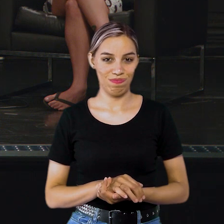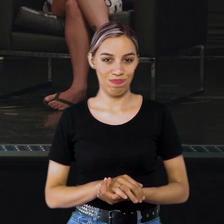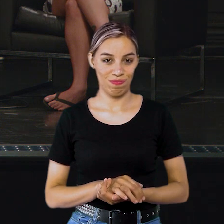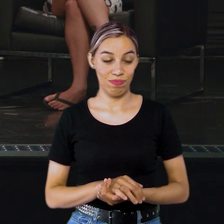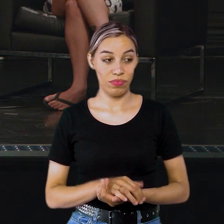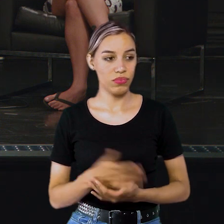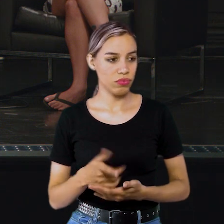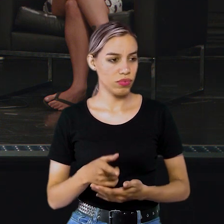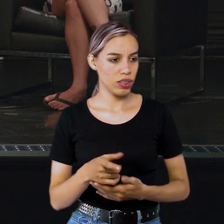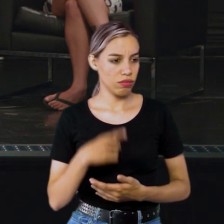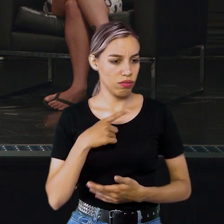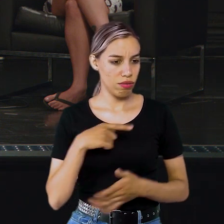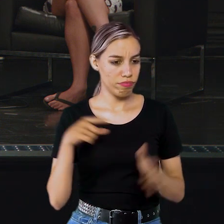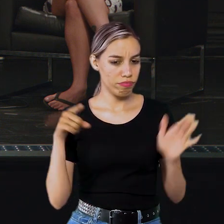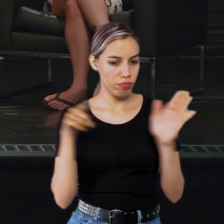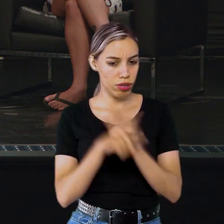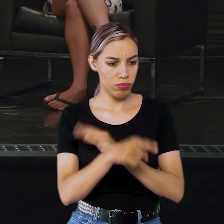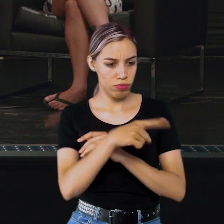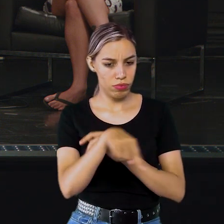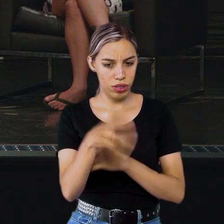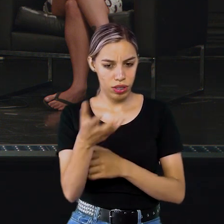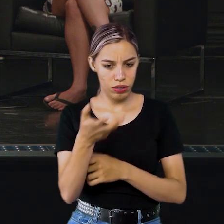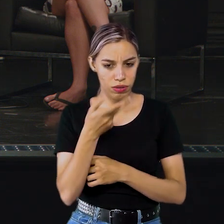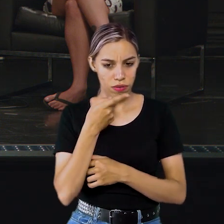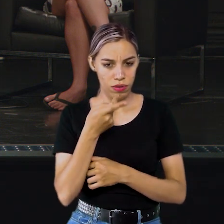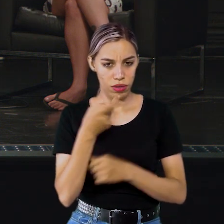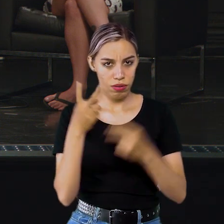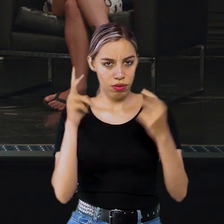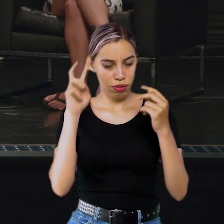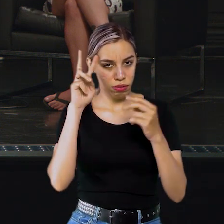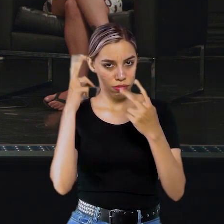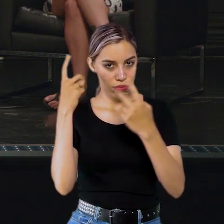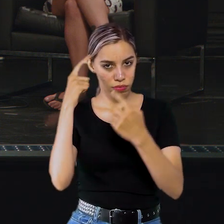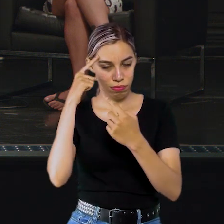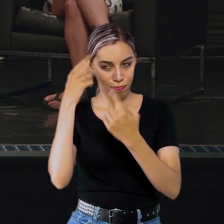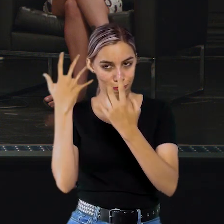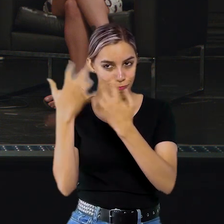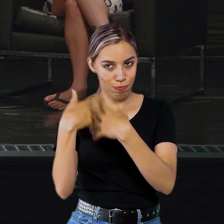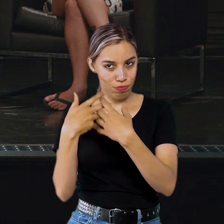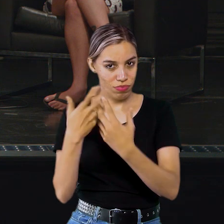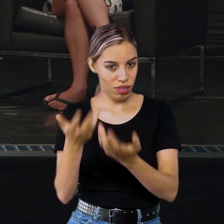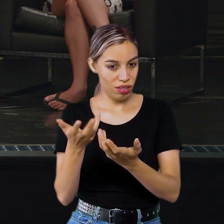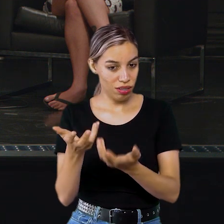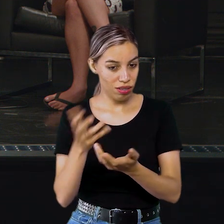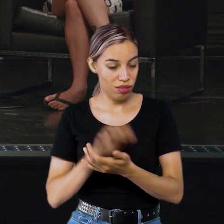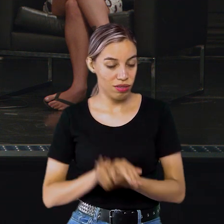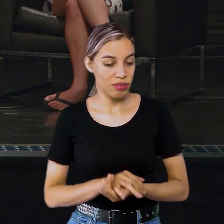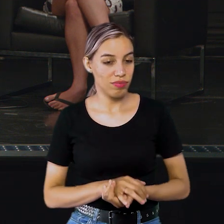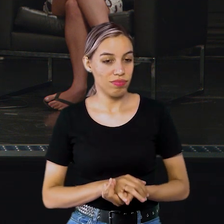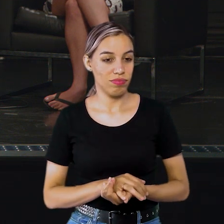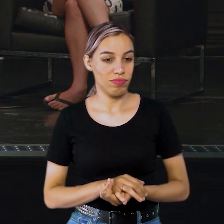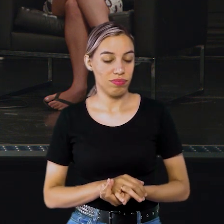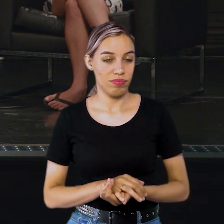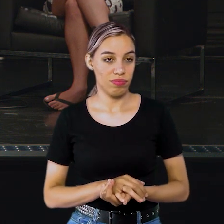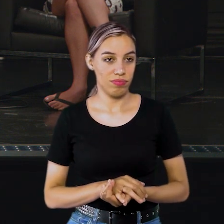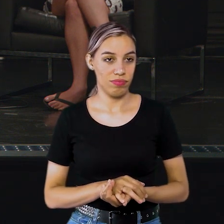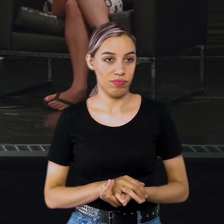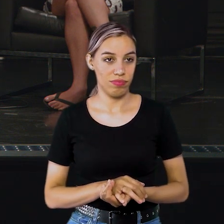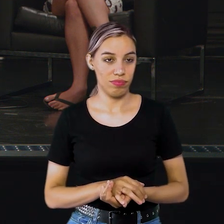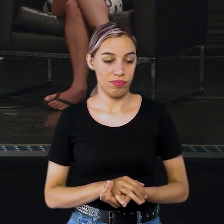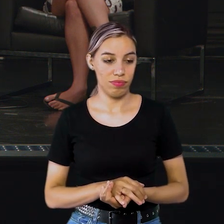Então, fica a pergunta. Alguém quer trazer alguma reflexão, alguma pergunta para eles? Fica aberto aí essa